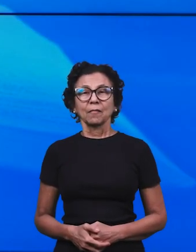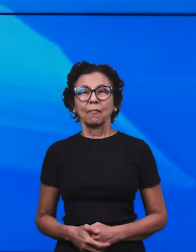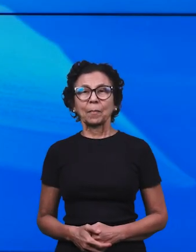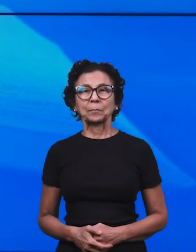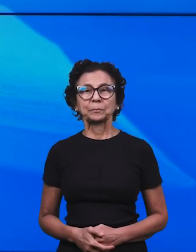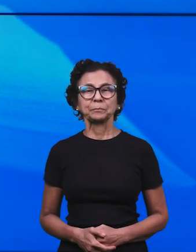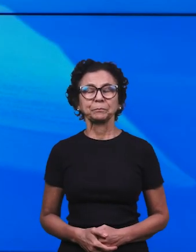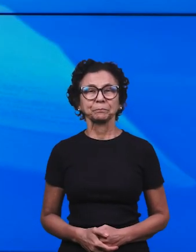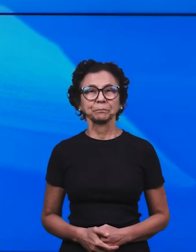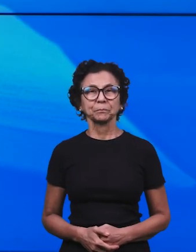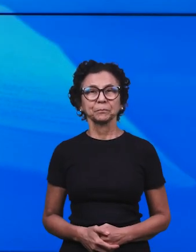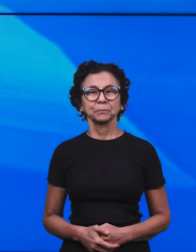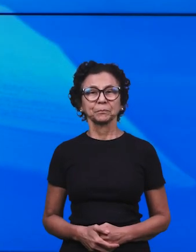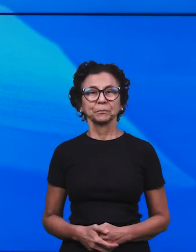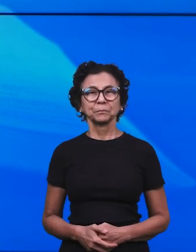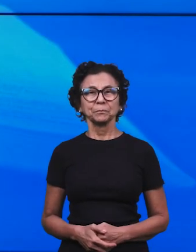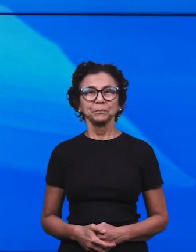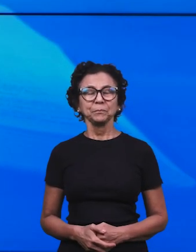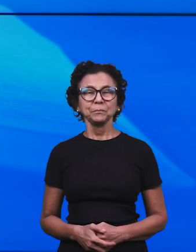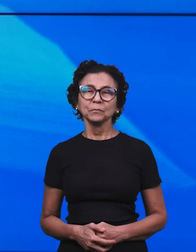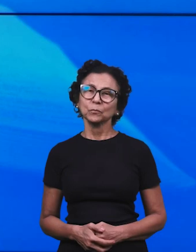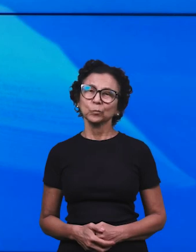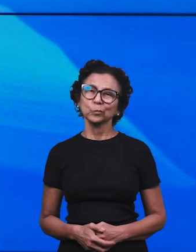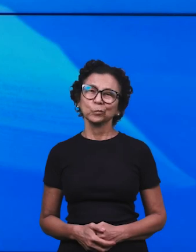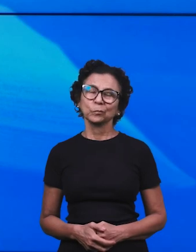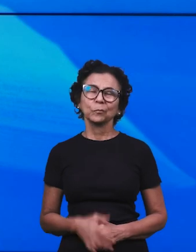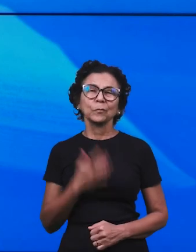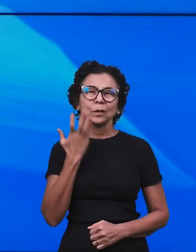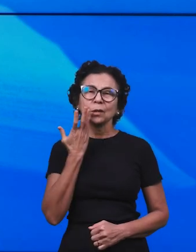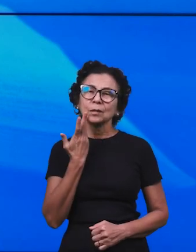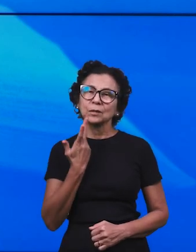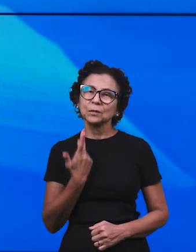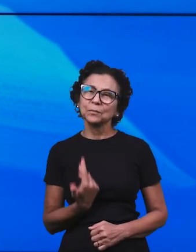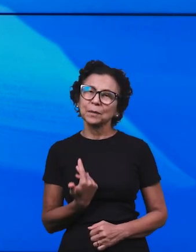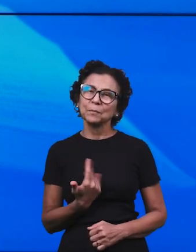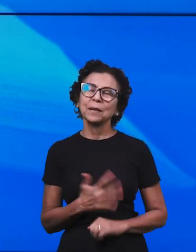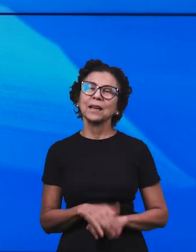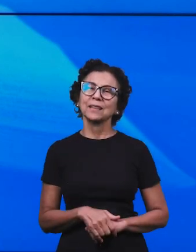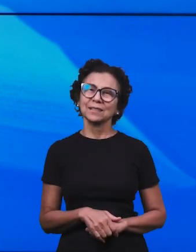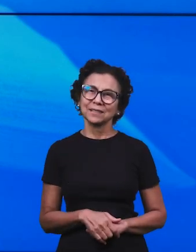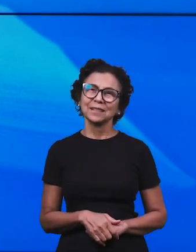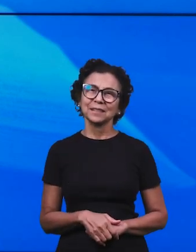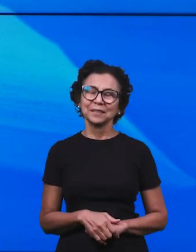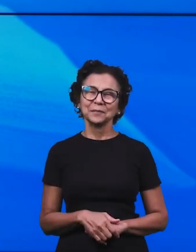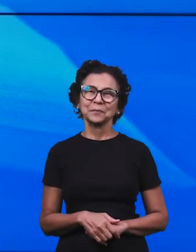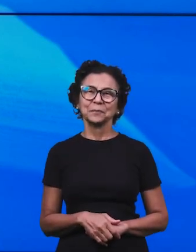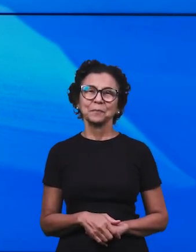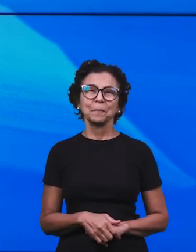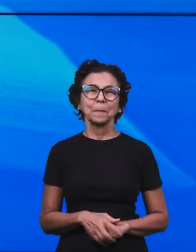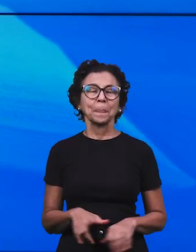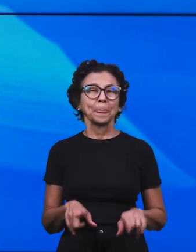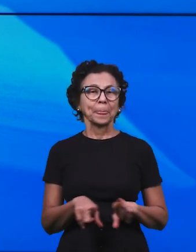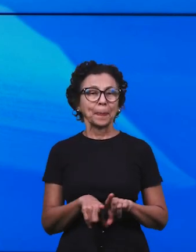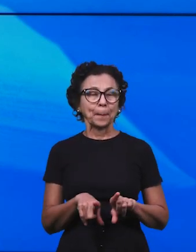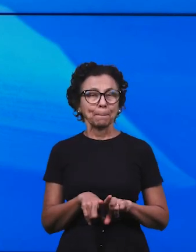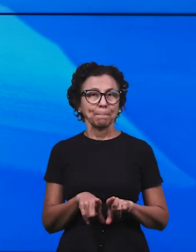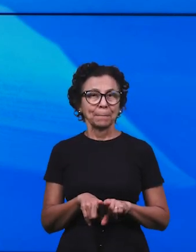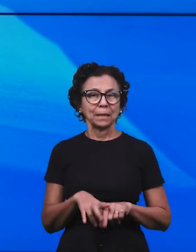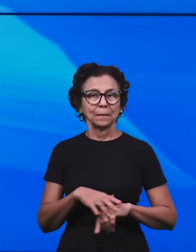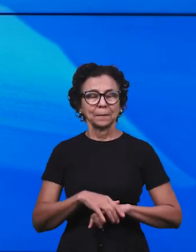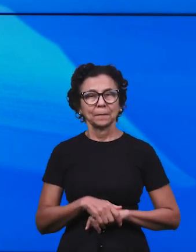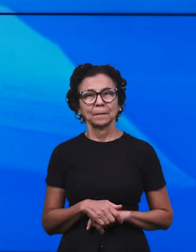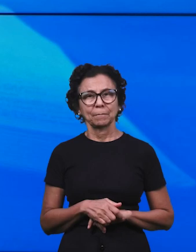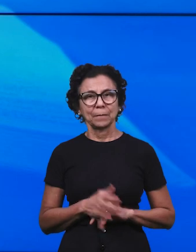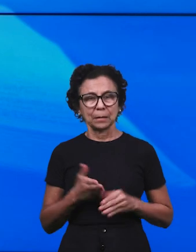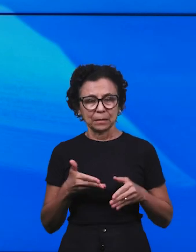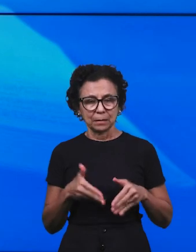agora vamos apresentar aqui a nossa classe dos bebês da igreja, ou seja, aquela classe de crianças que conta com as